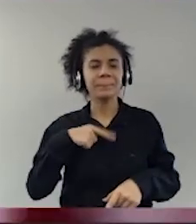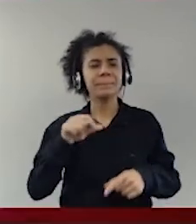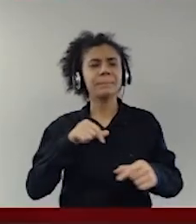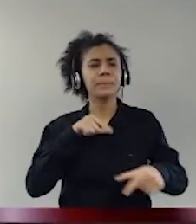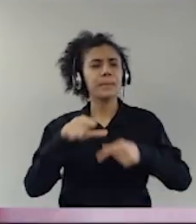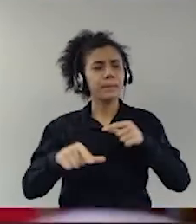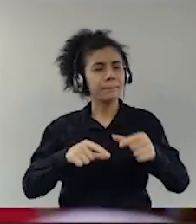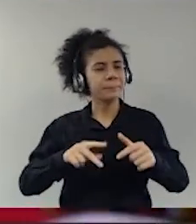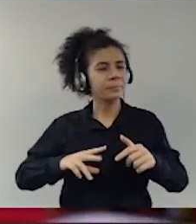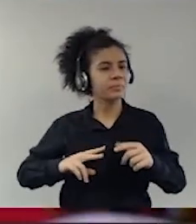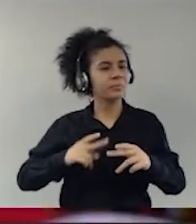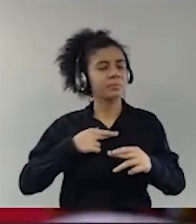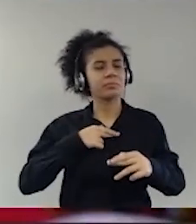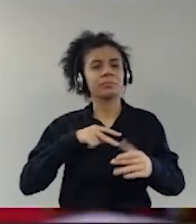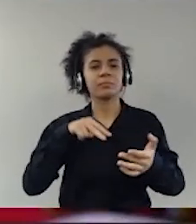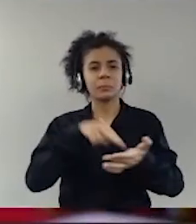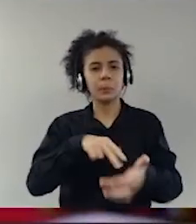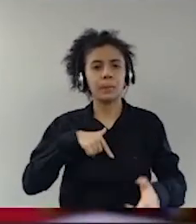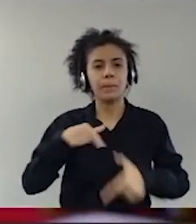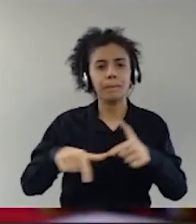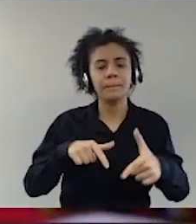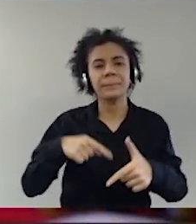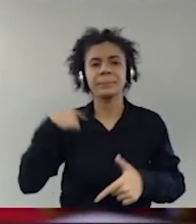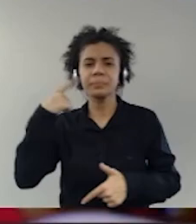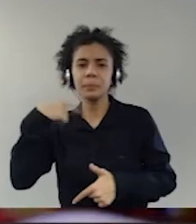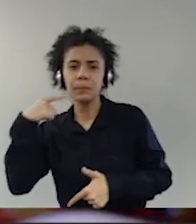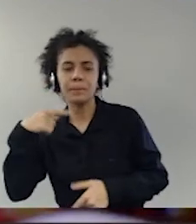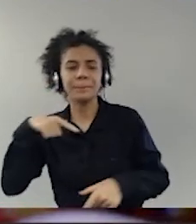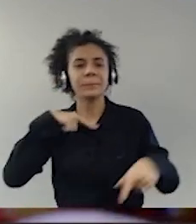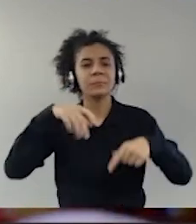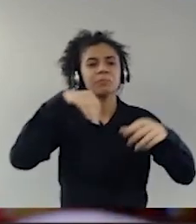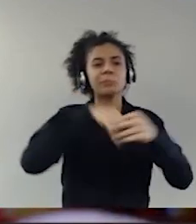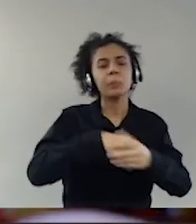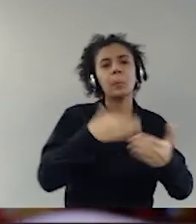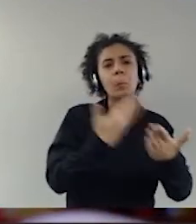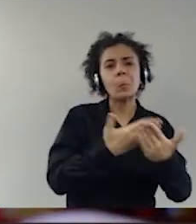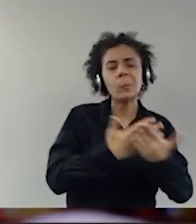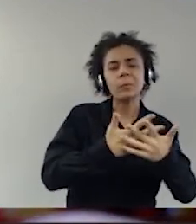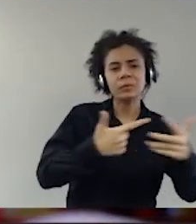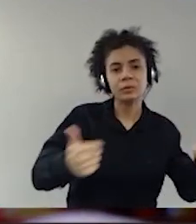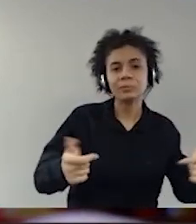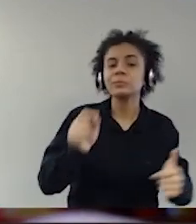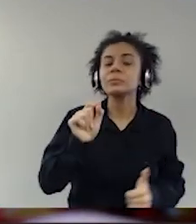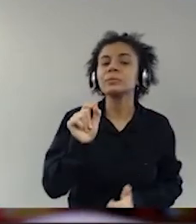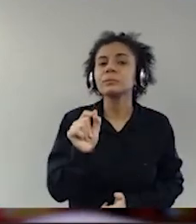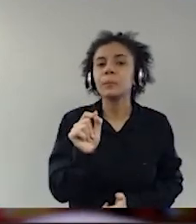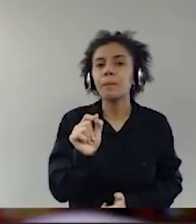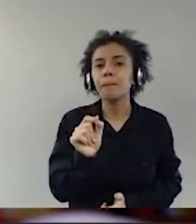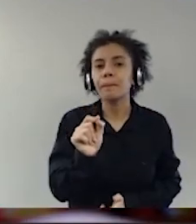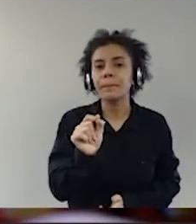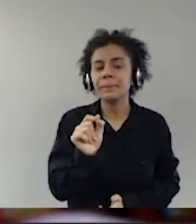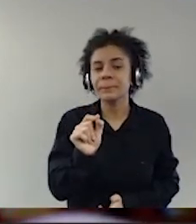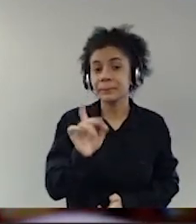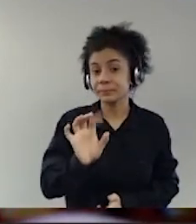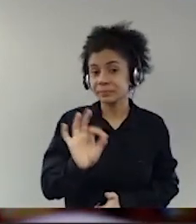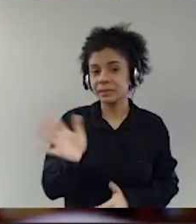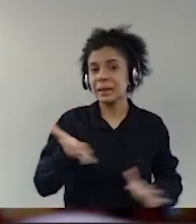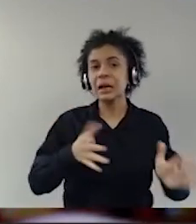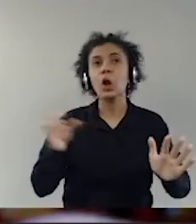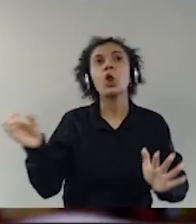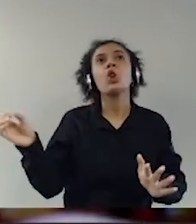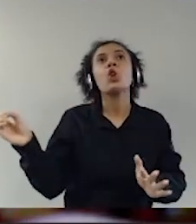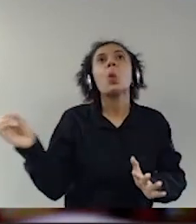que vivo com um pé na academia e com um pé na advocacia, para a gente poder falar realmente, talvez não de um